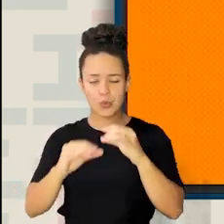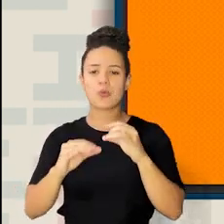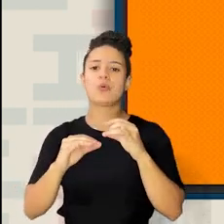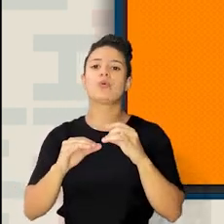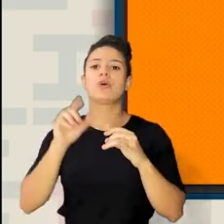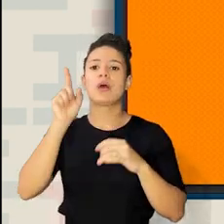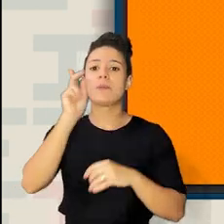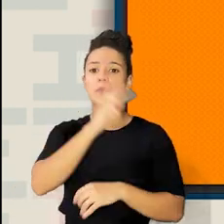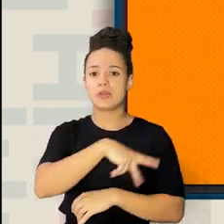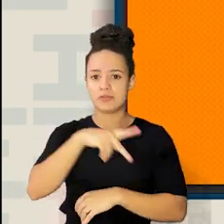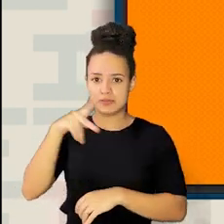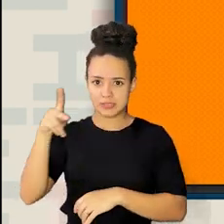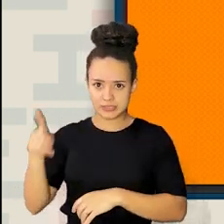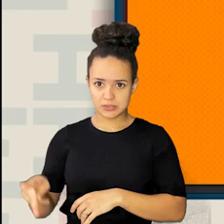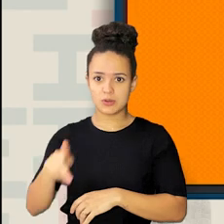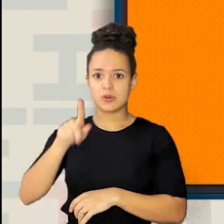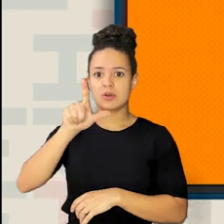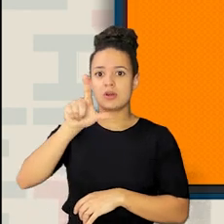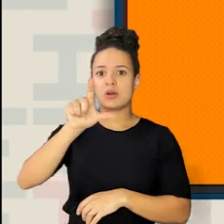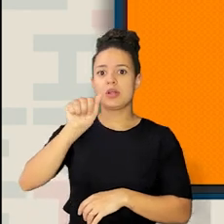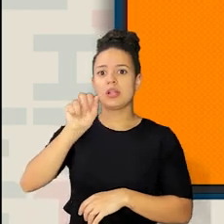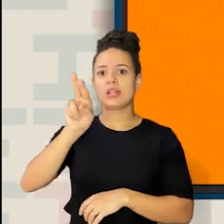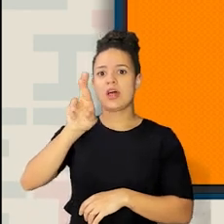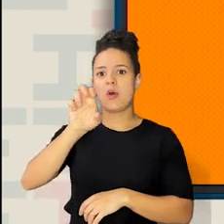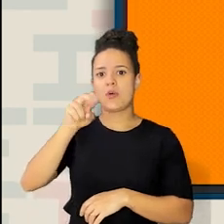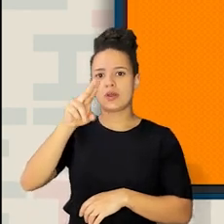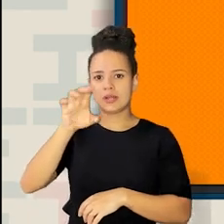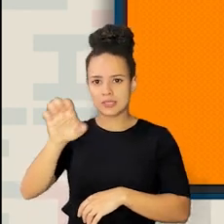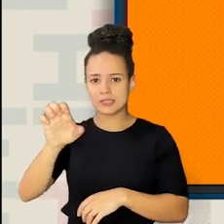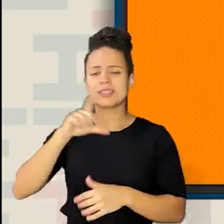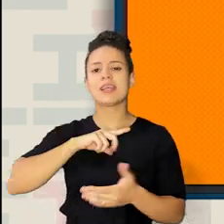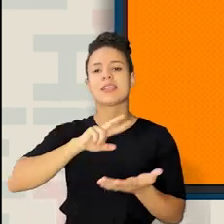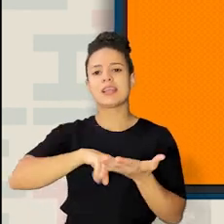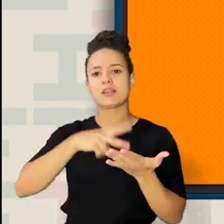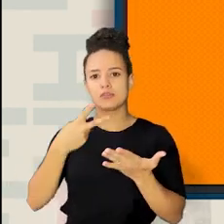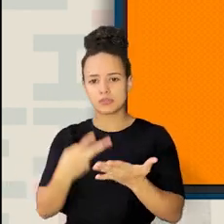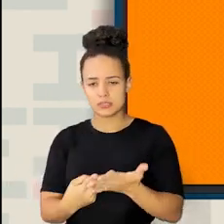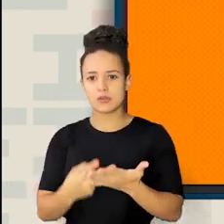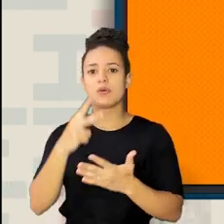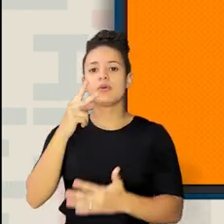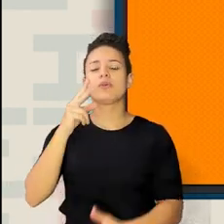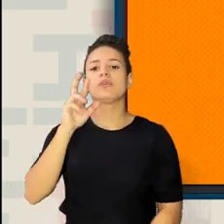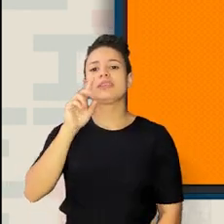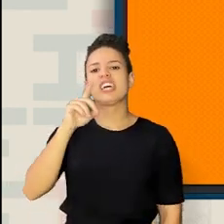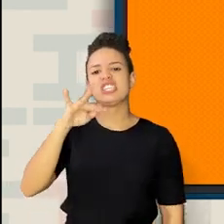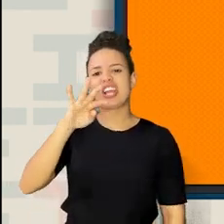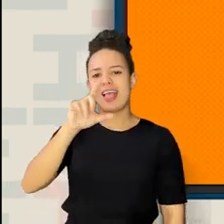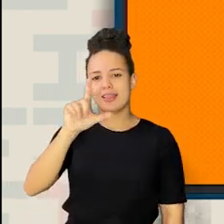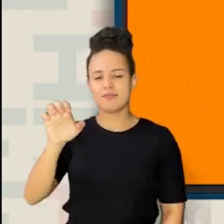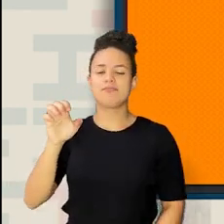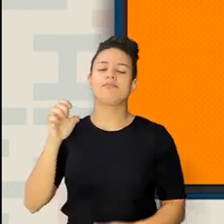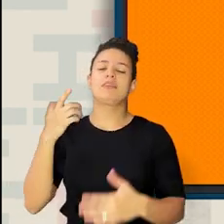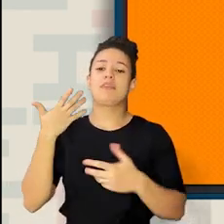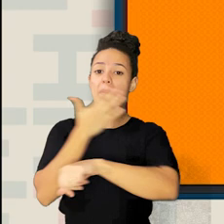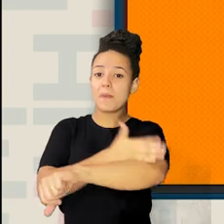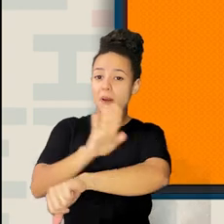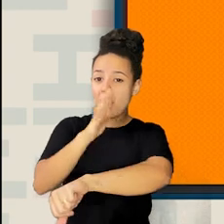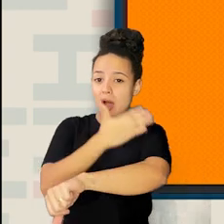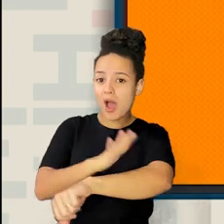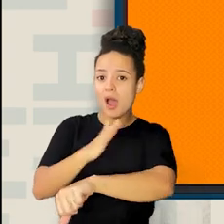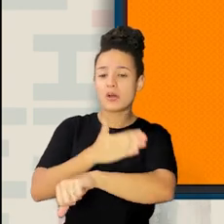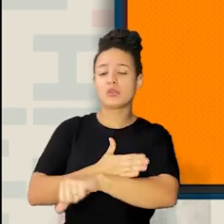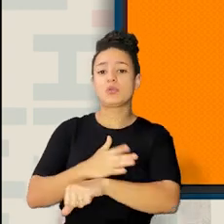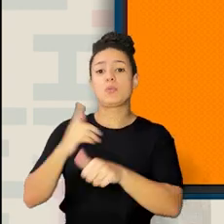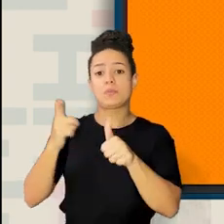Laurence Potier, com a tradução da professora Daniele Barros Cruz. A gente vai fazer esse exercício primeiro com a